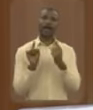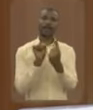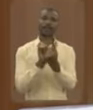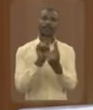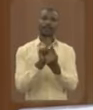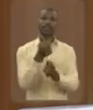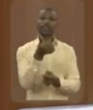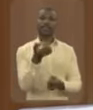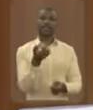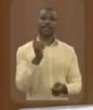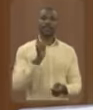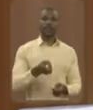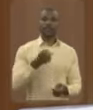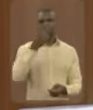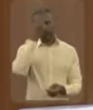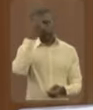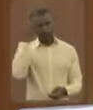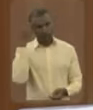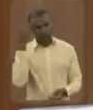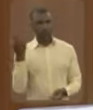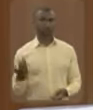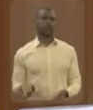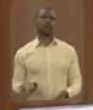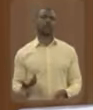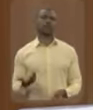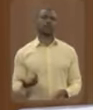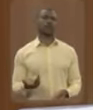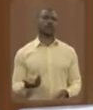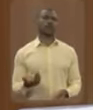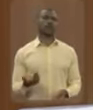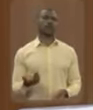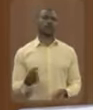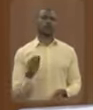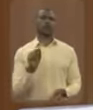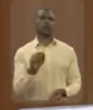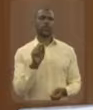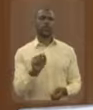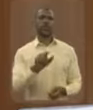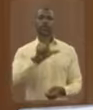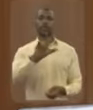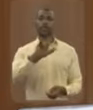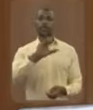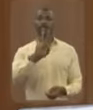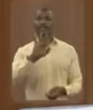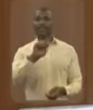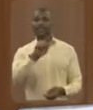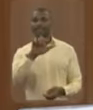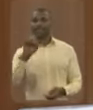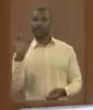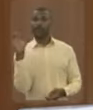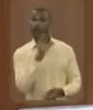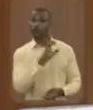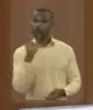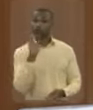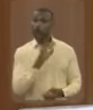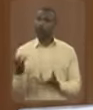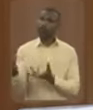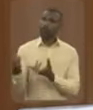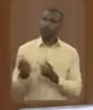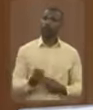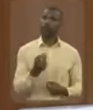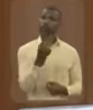pessoas e não há outro caminho a não ser fazer uma licitação emergencial convidamos